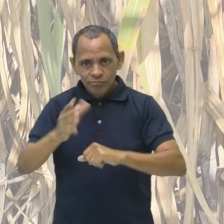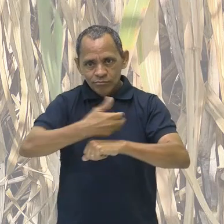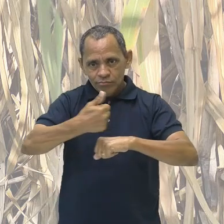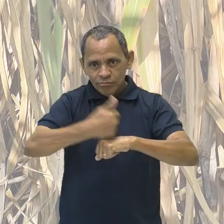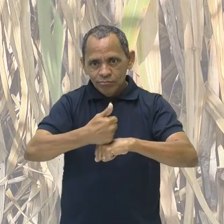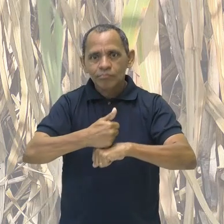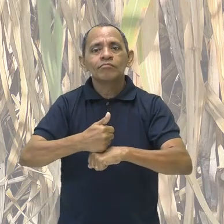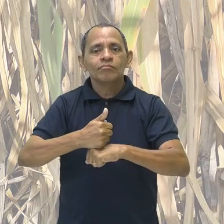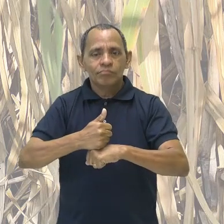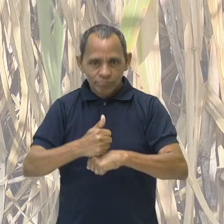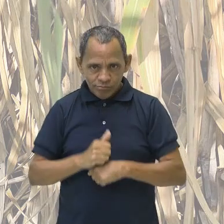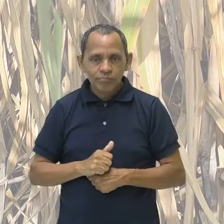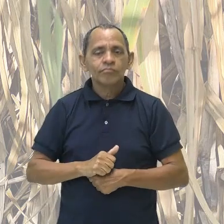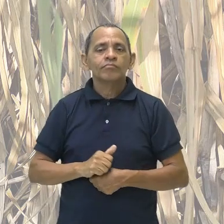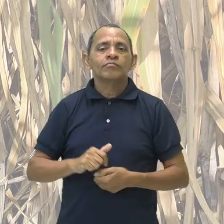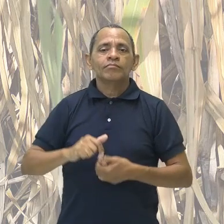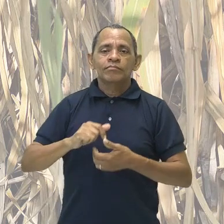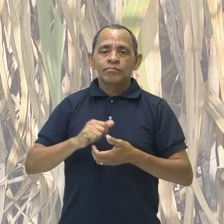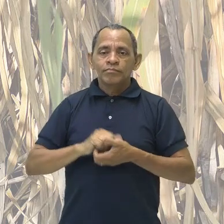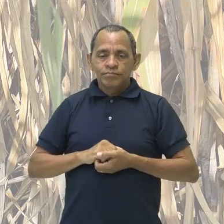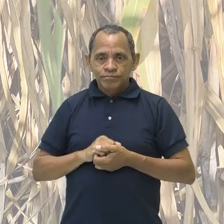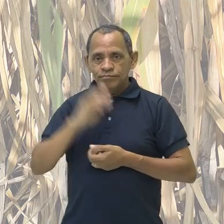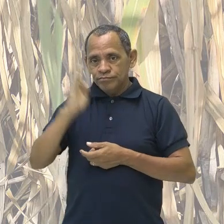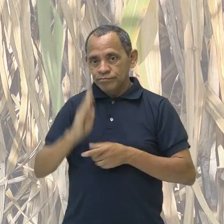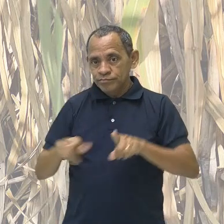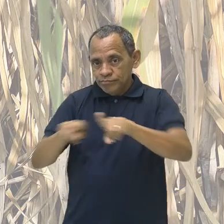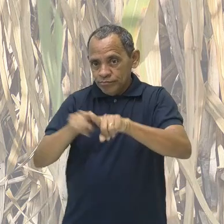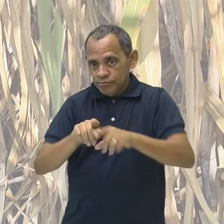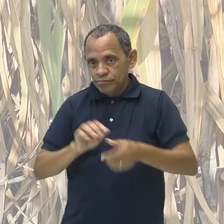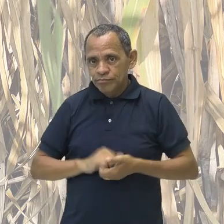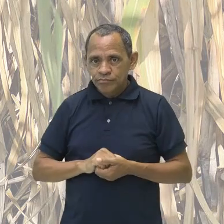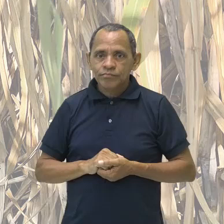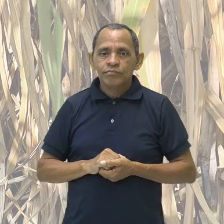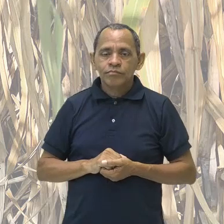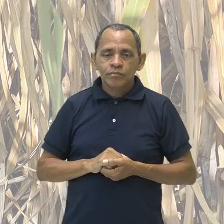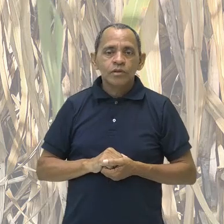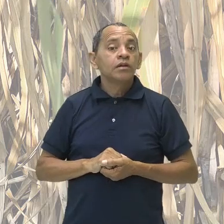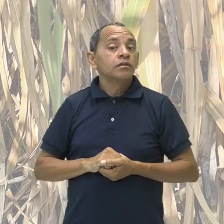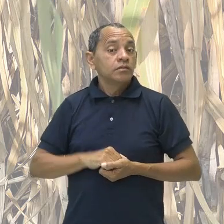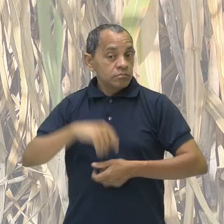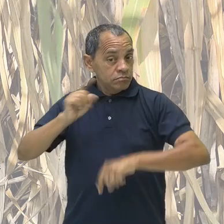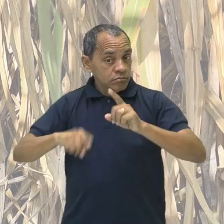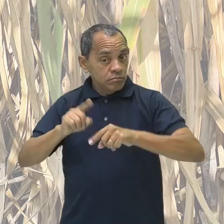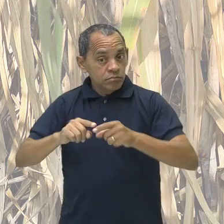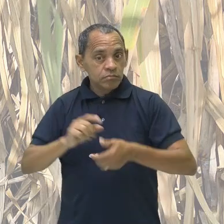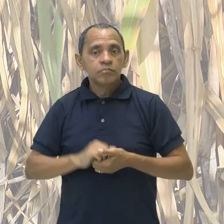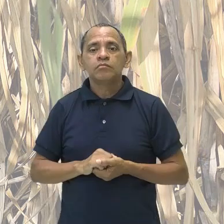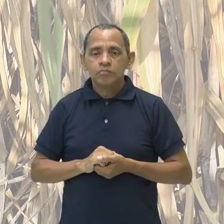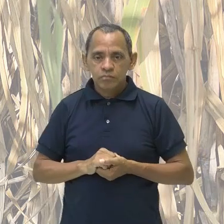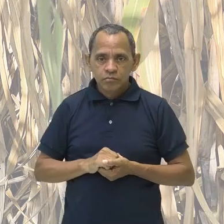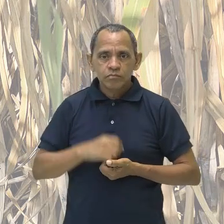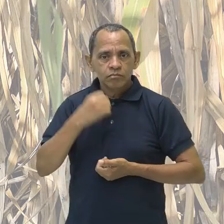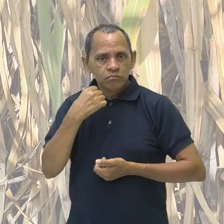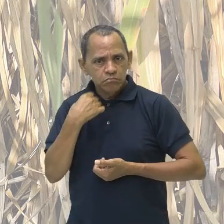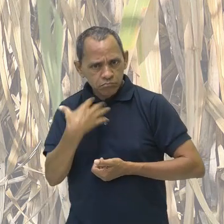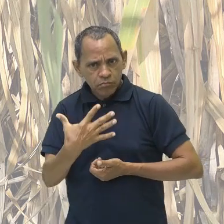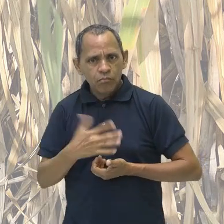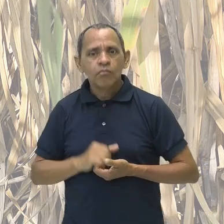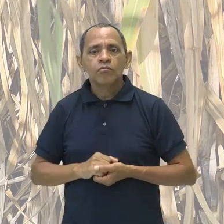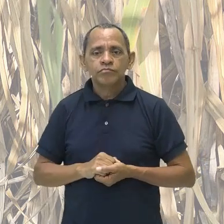na América Portuguesa, certo? Então, esse produto tão apreciado, ele possuía um valor inestimável